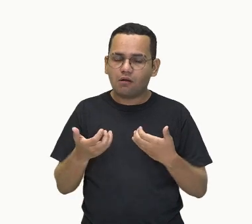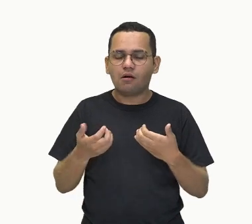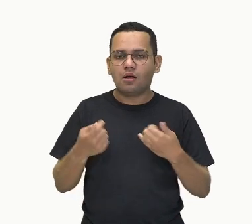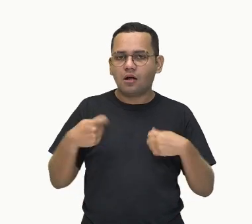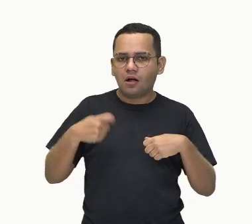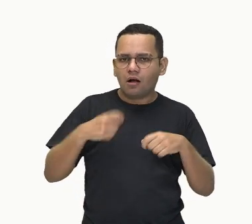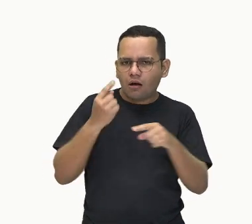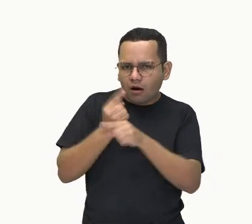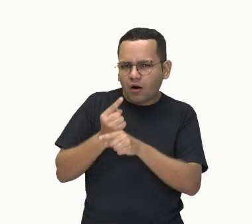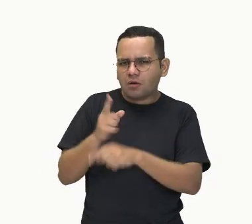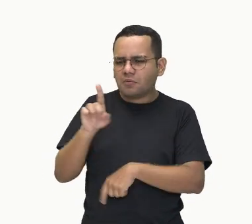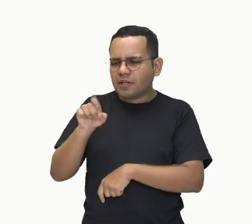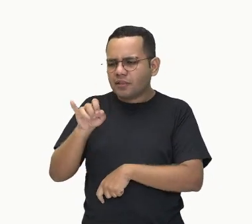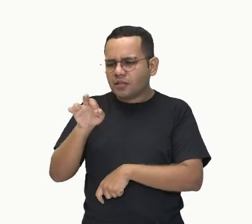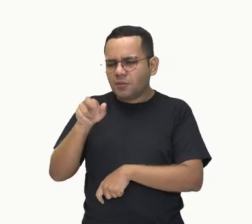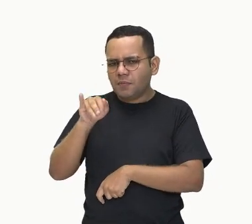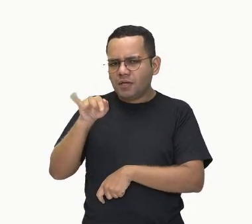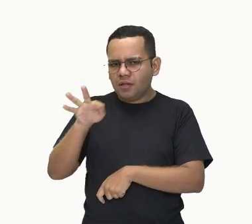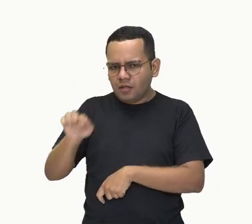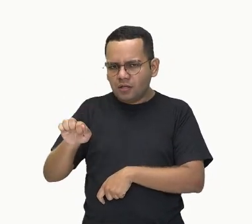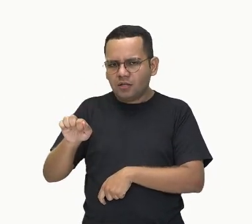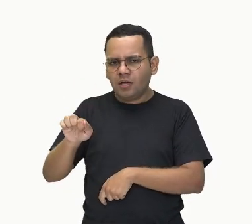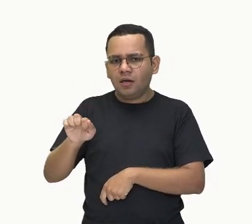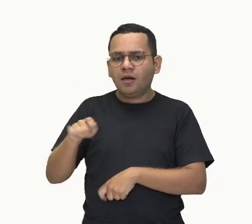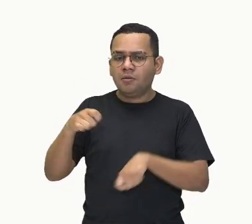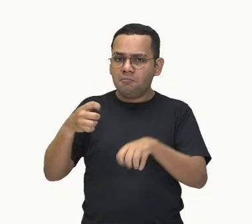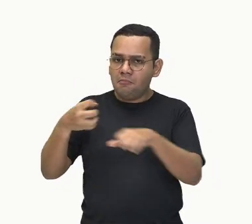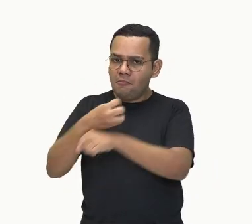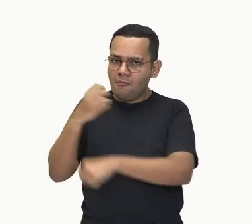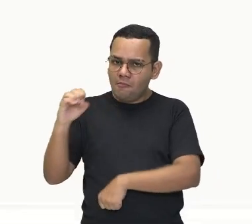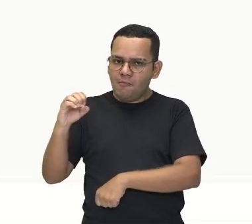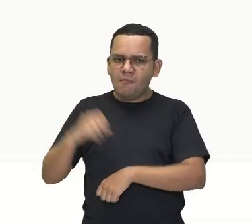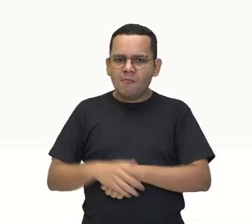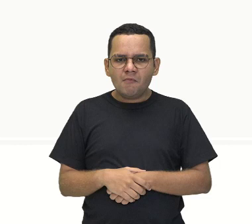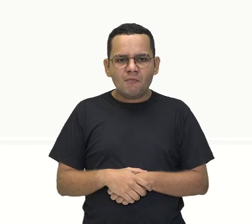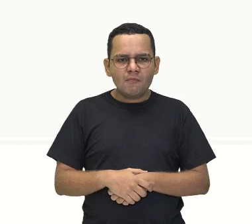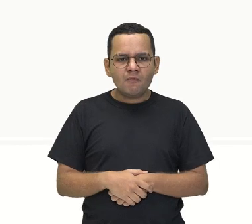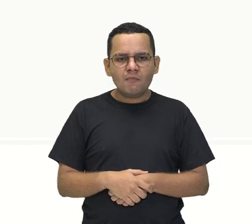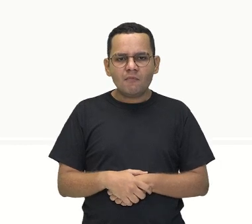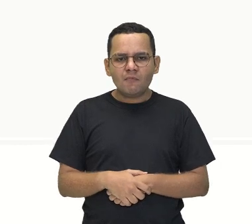bom? Esse determinante aqui, ele tem que ser igual a 0, tá?